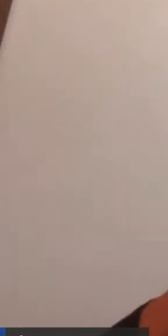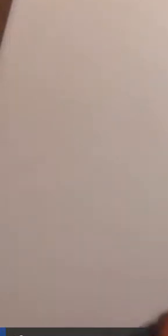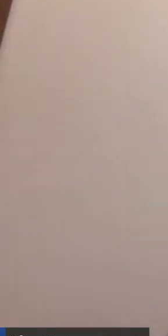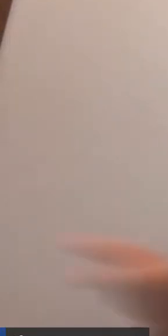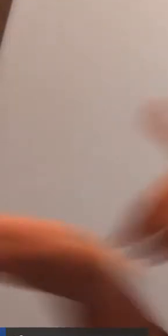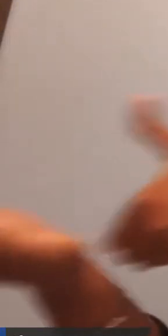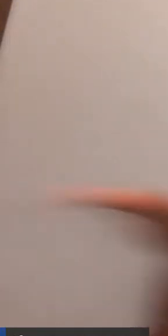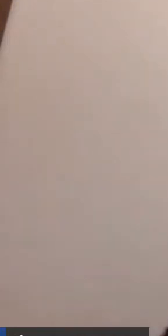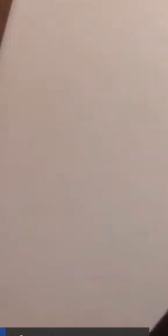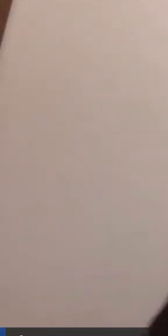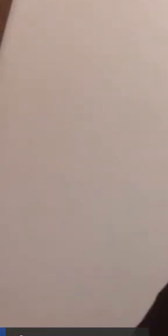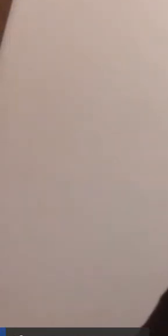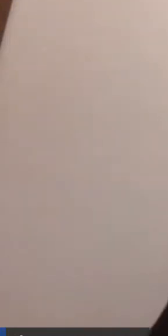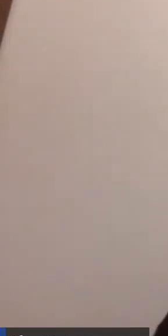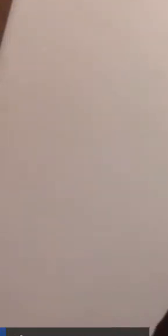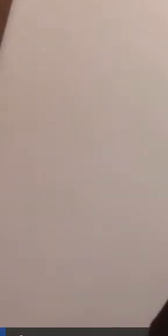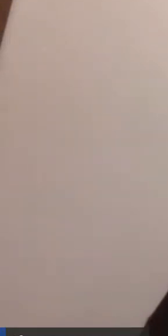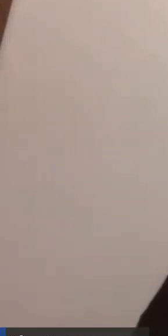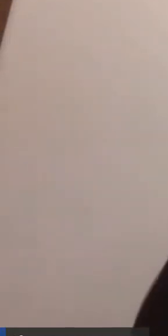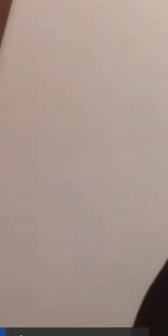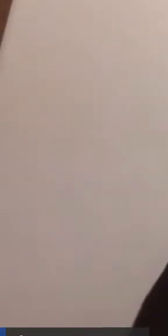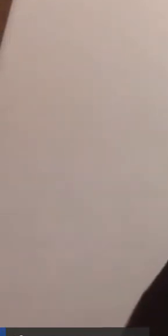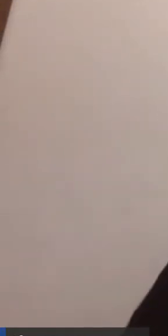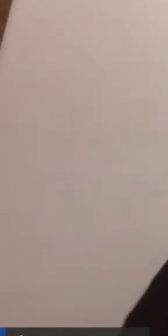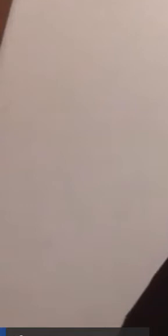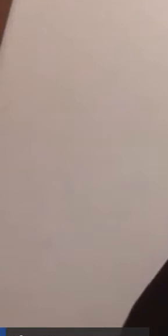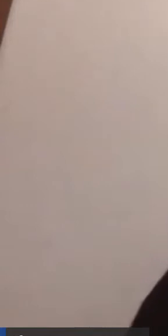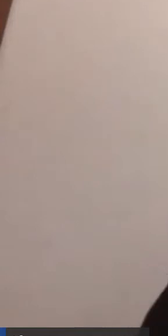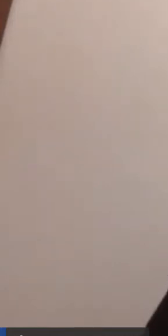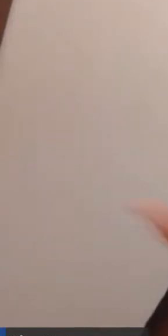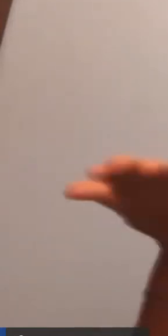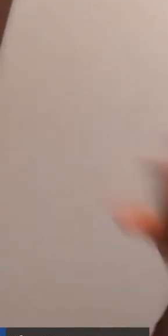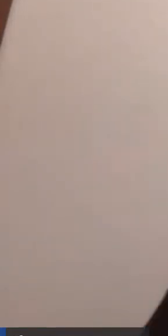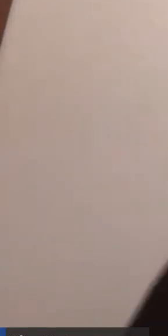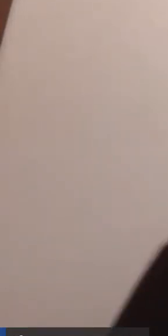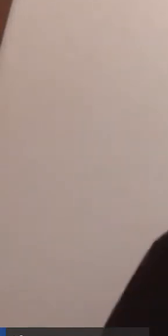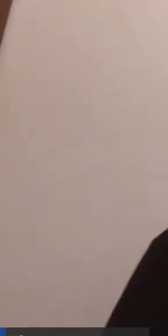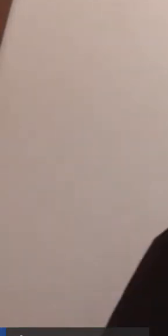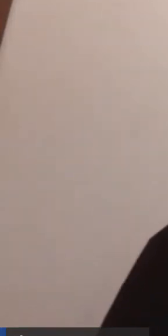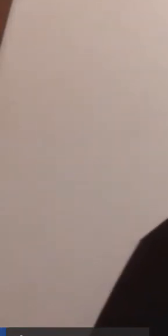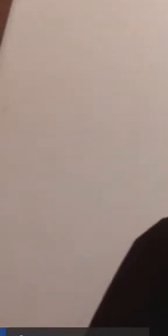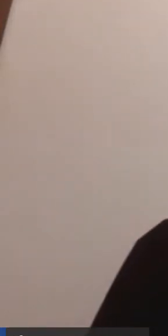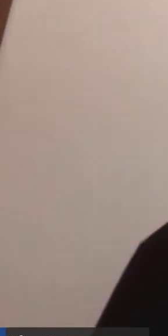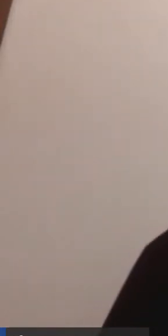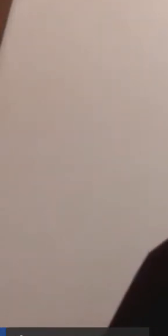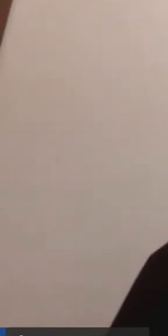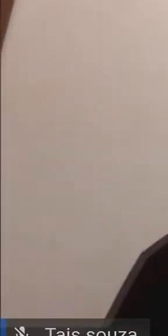esse processo de aprendizagem. Também agora eu vou convidar Marcos, nosso co-orientador.